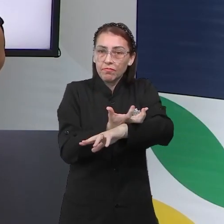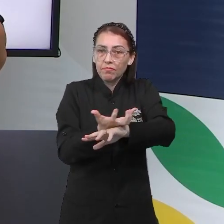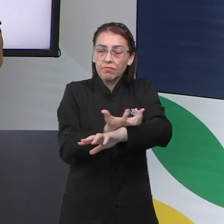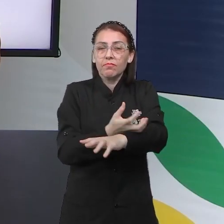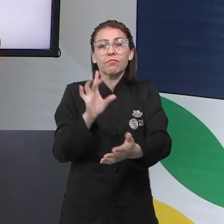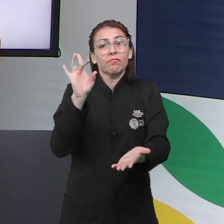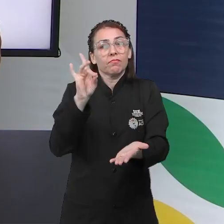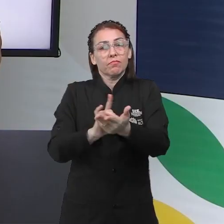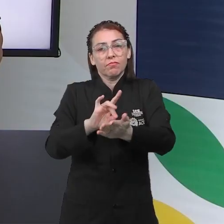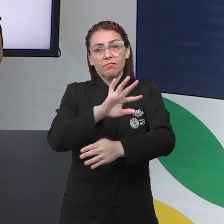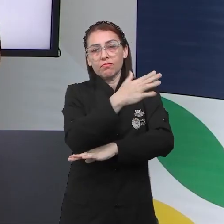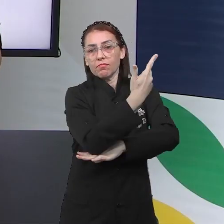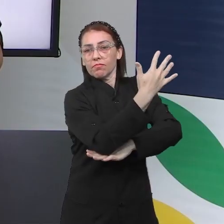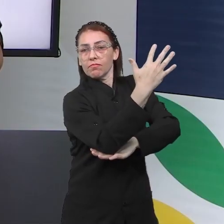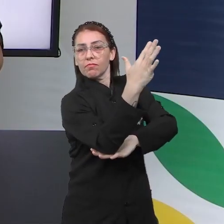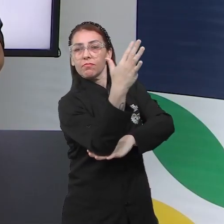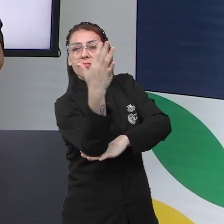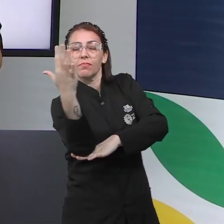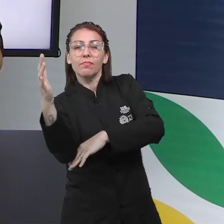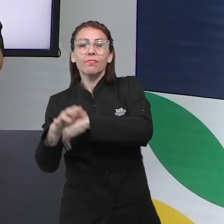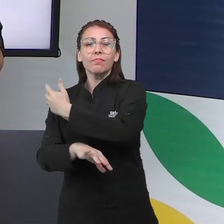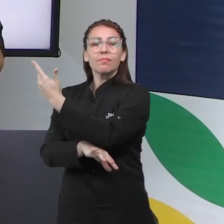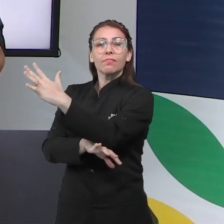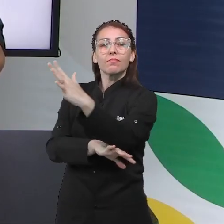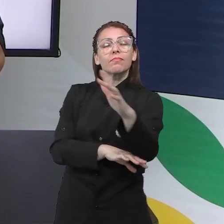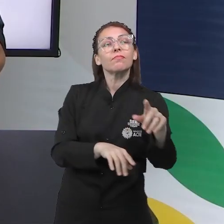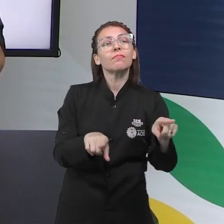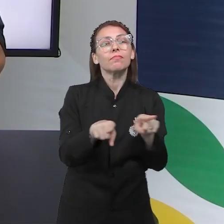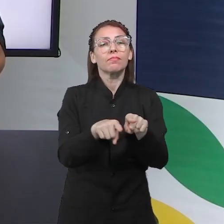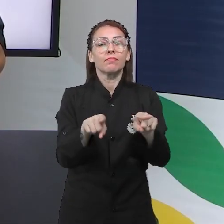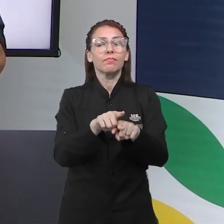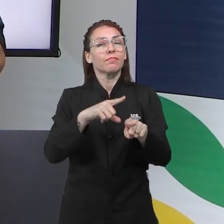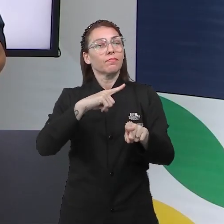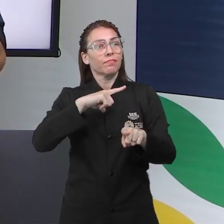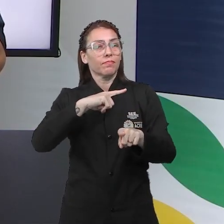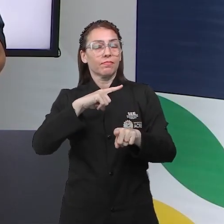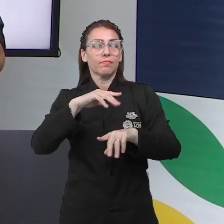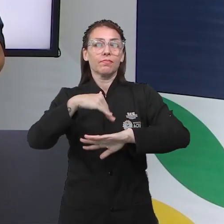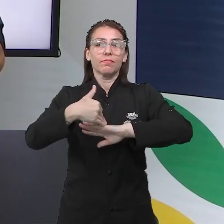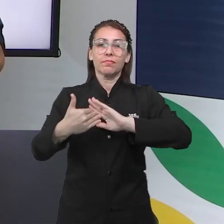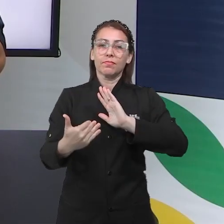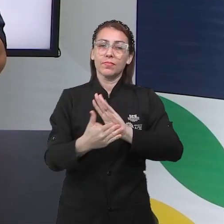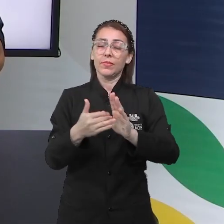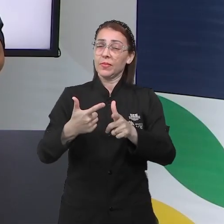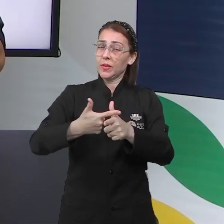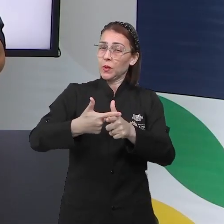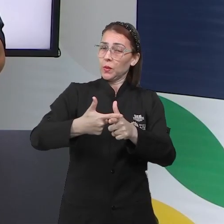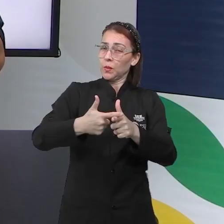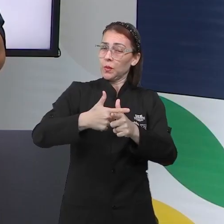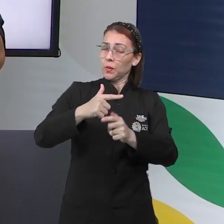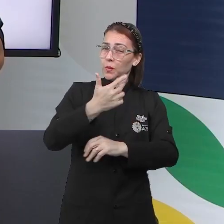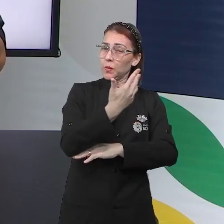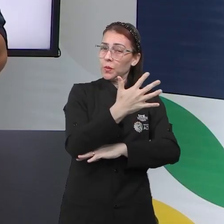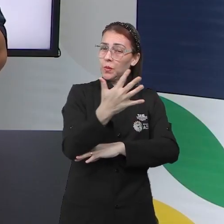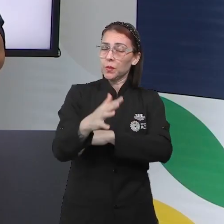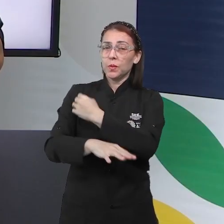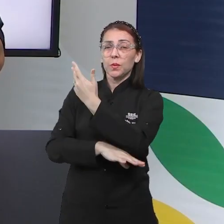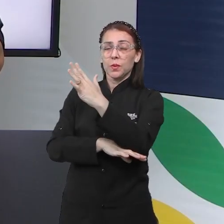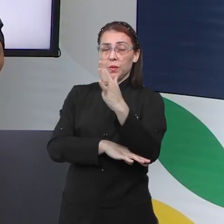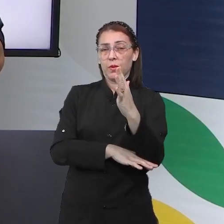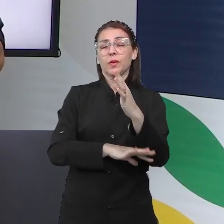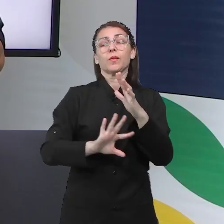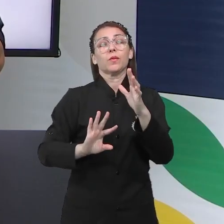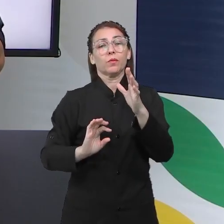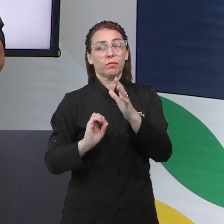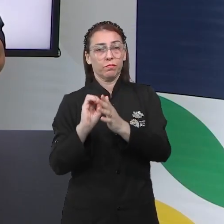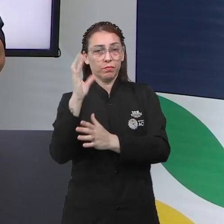originária, as florestas. E, consequentemente, nós temos todos esses problemas ambientais que vão